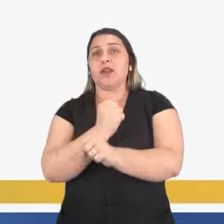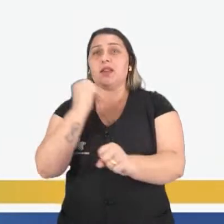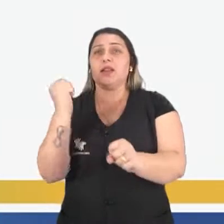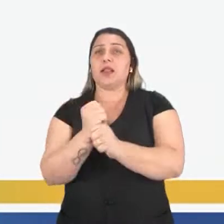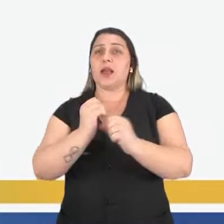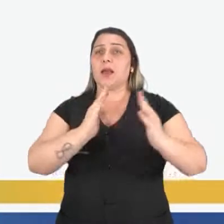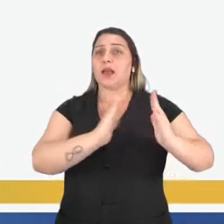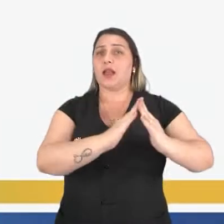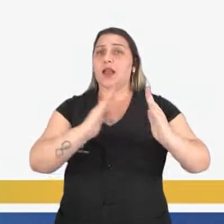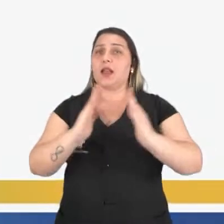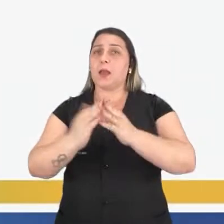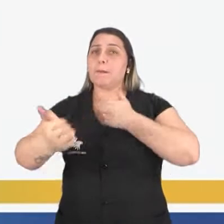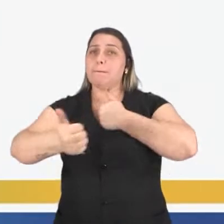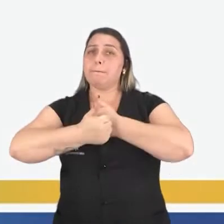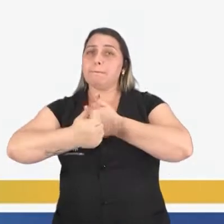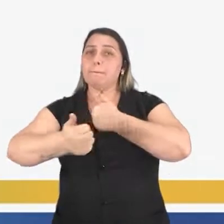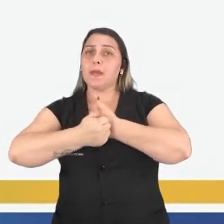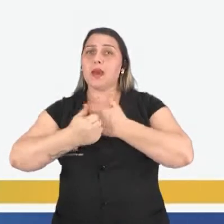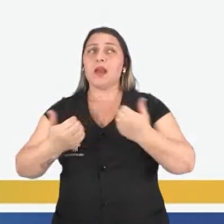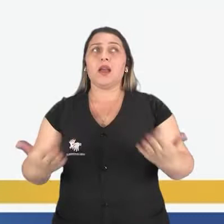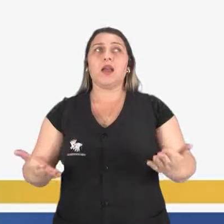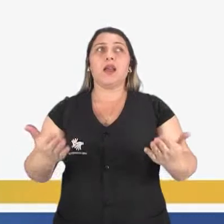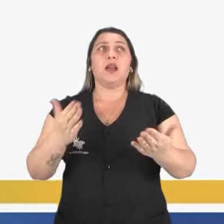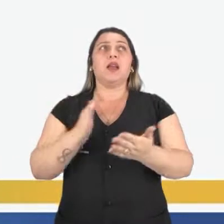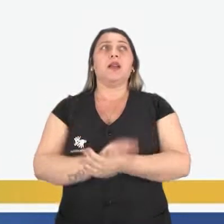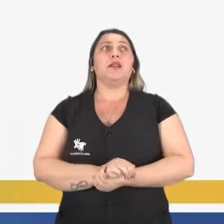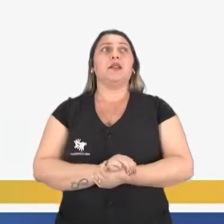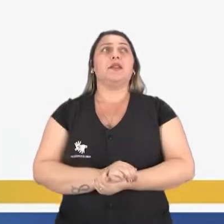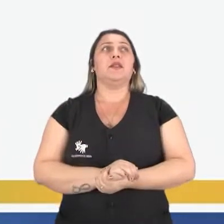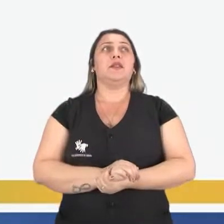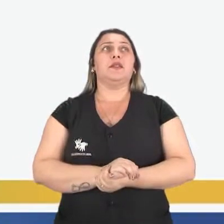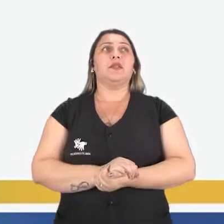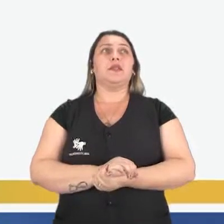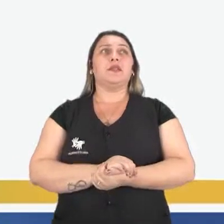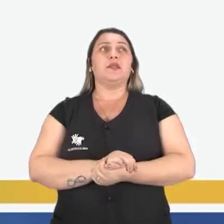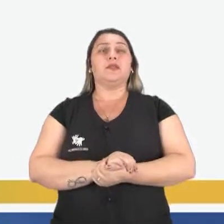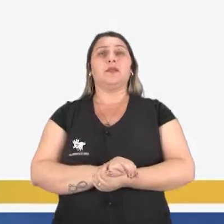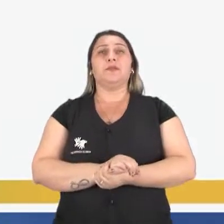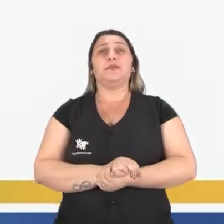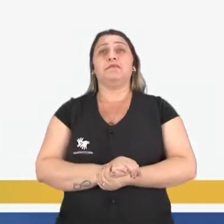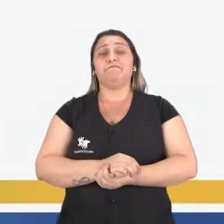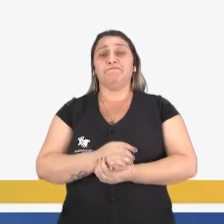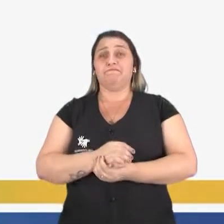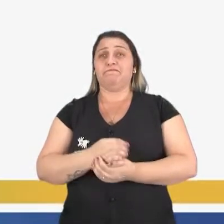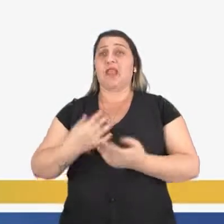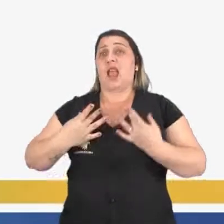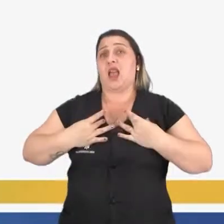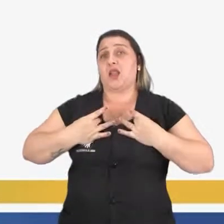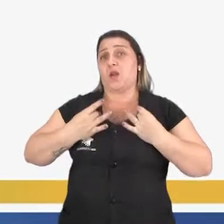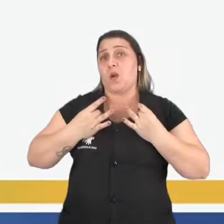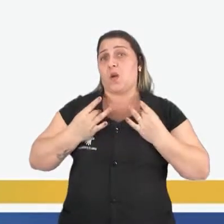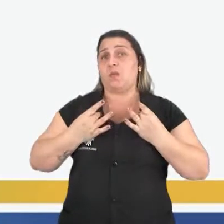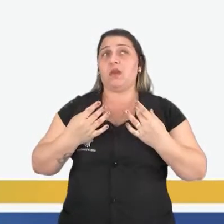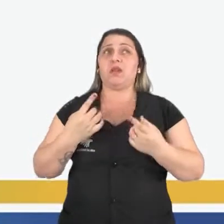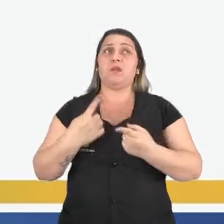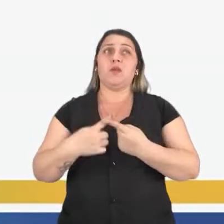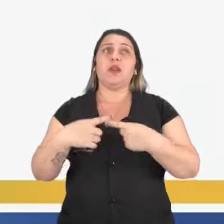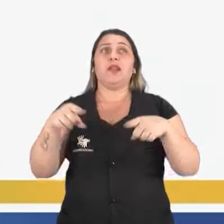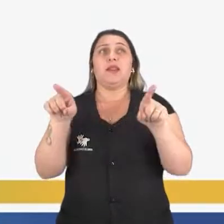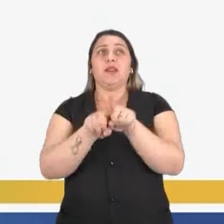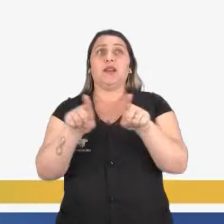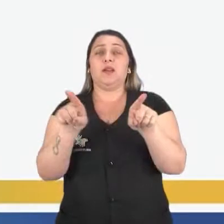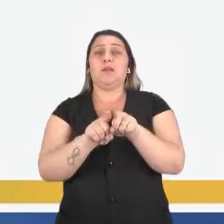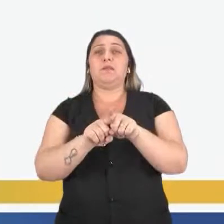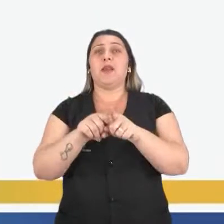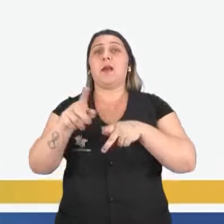casas muito próximas, né, barracos, umas das outras. Veja as vestimentas, porque lá também